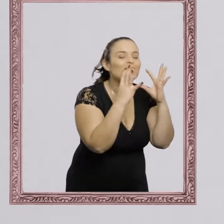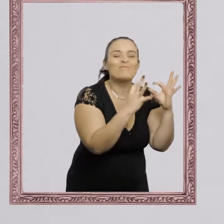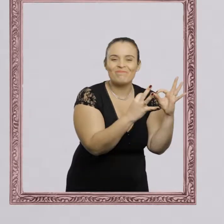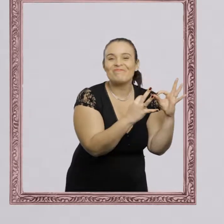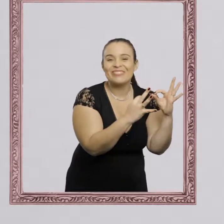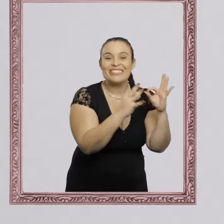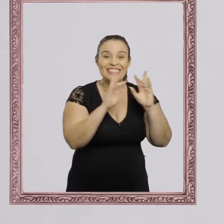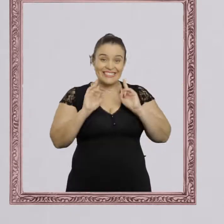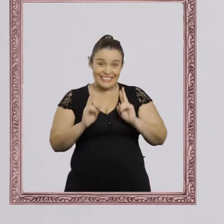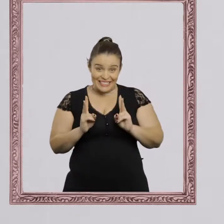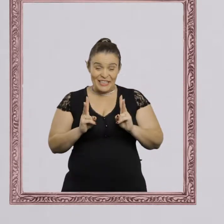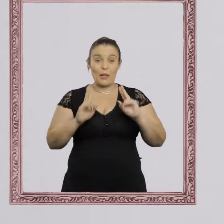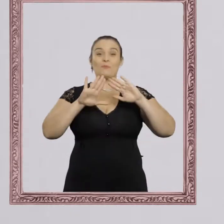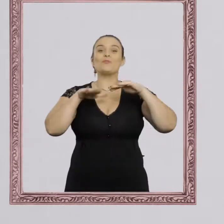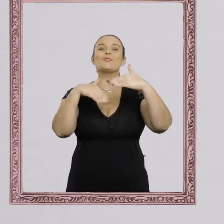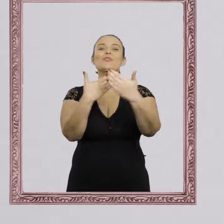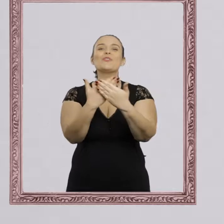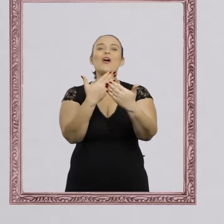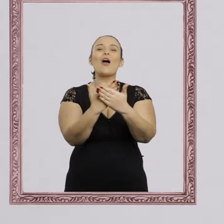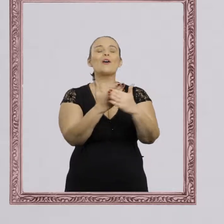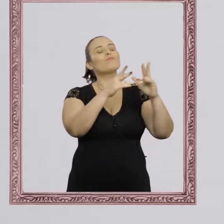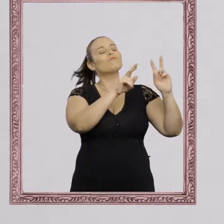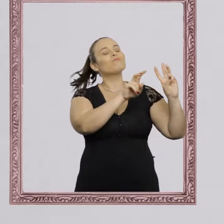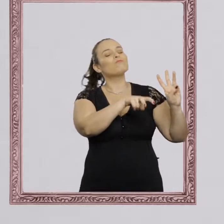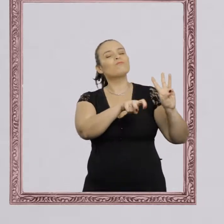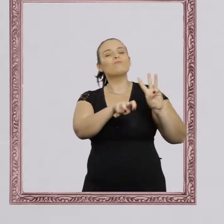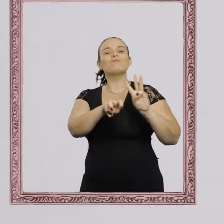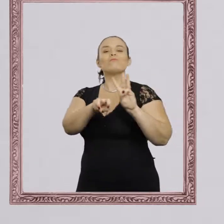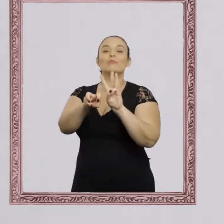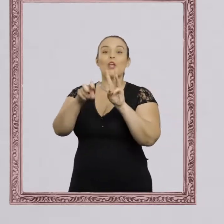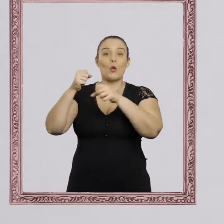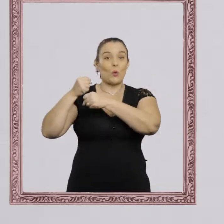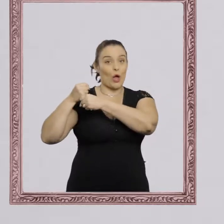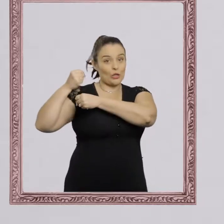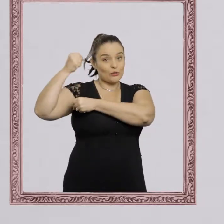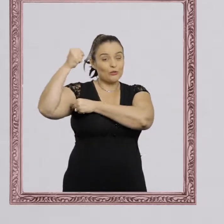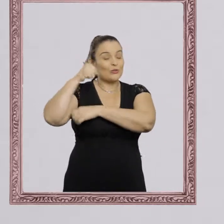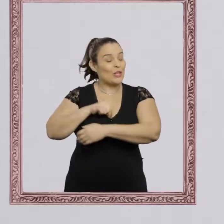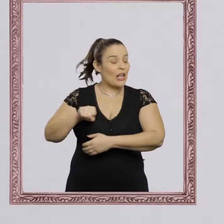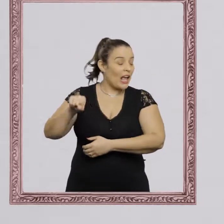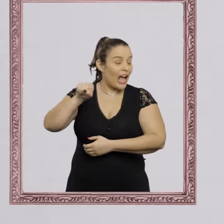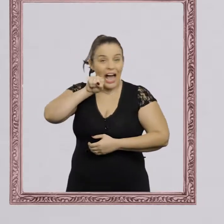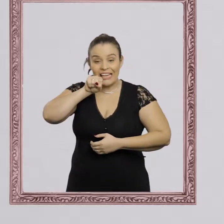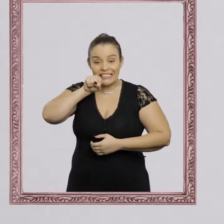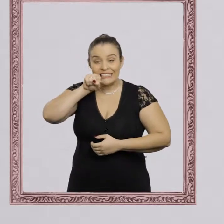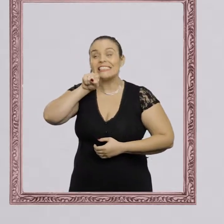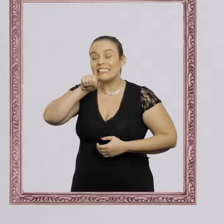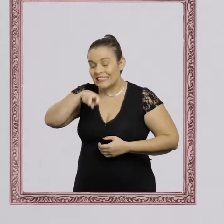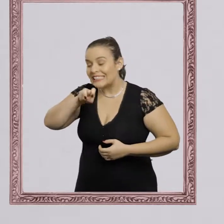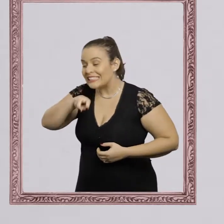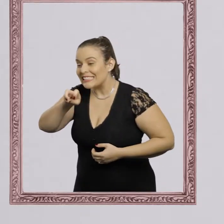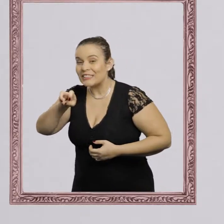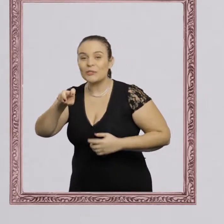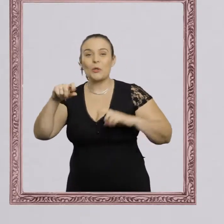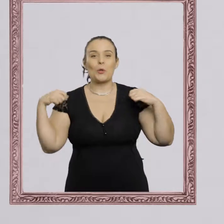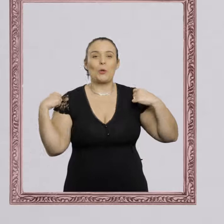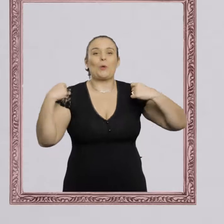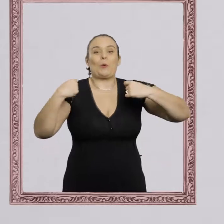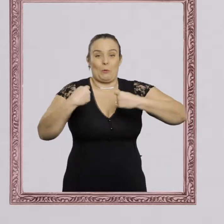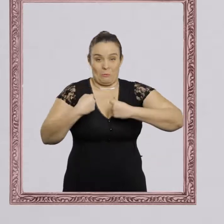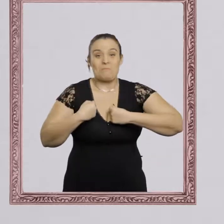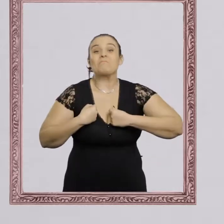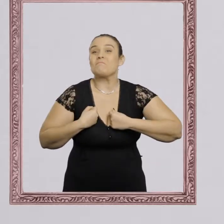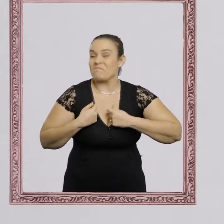escola. Ela sempre carregava um guarda-chuva na boca porque podia chover. Ela não esquecia de levar o casaco do